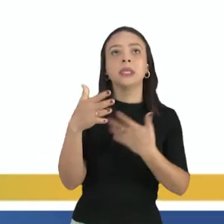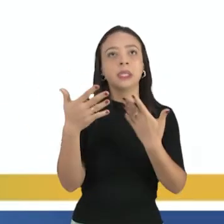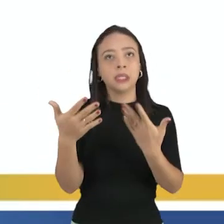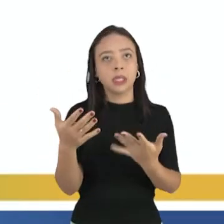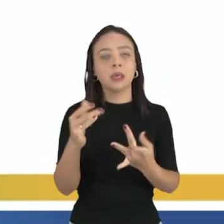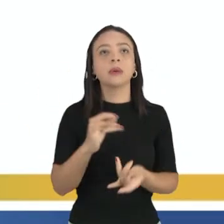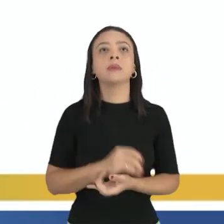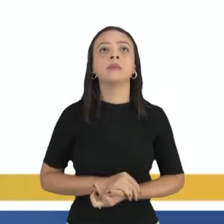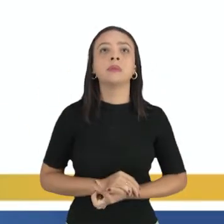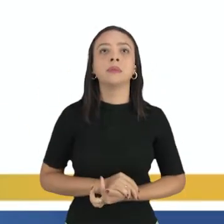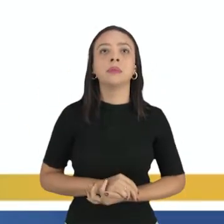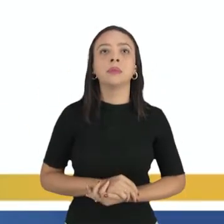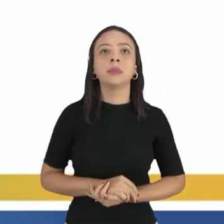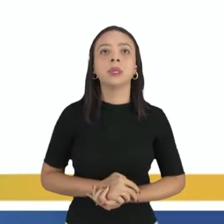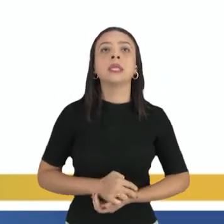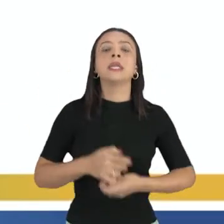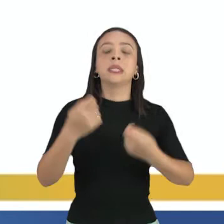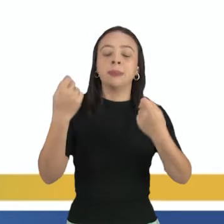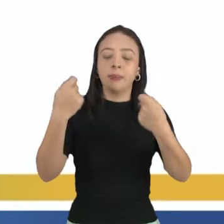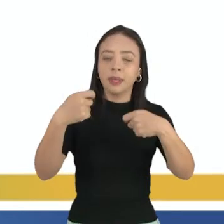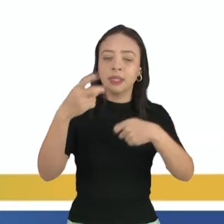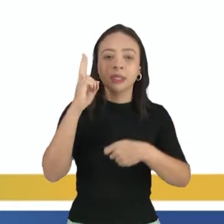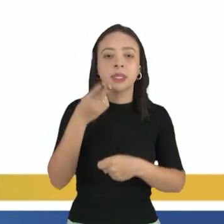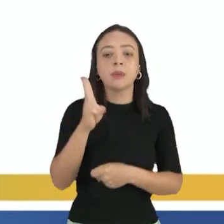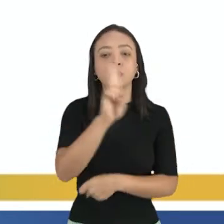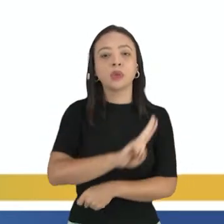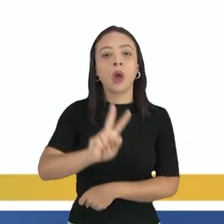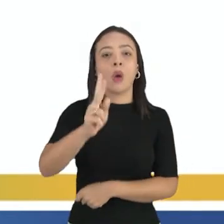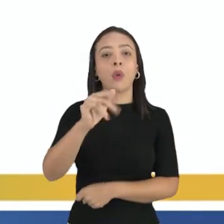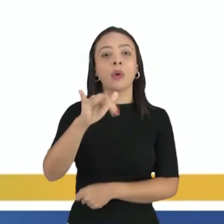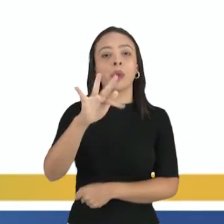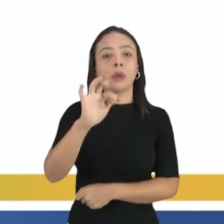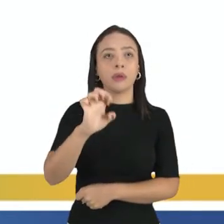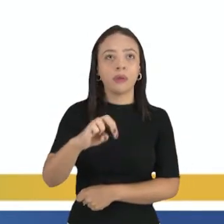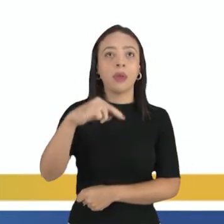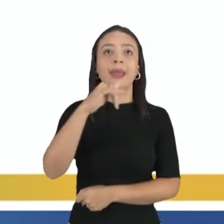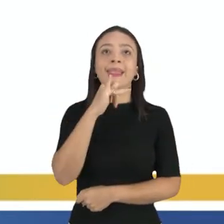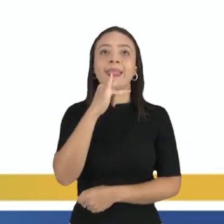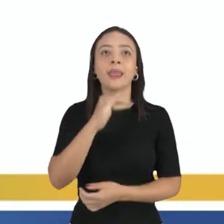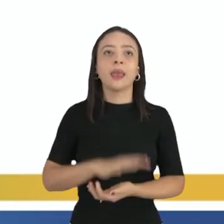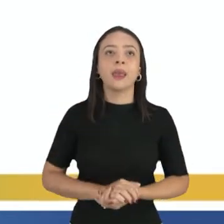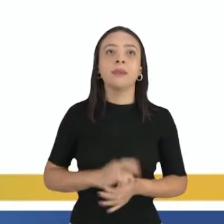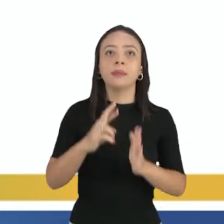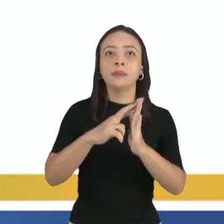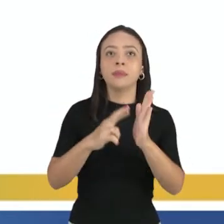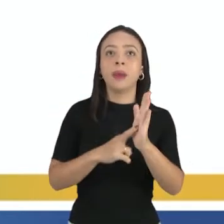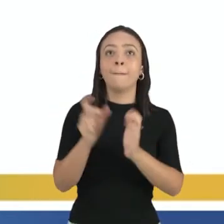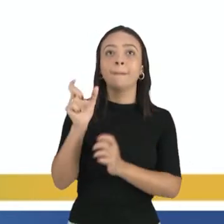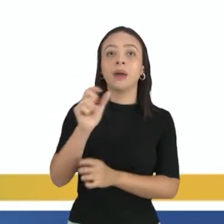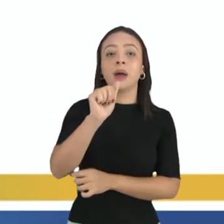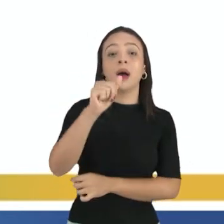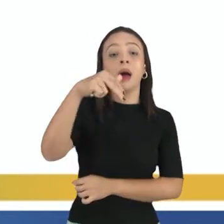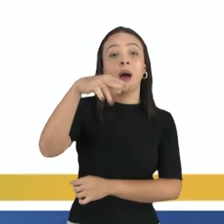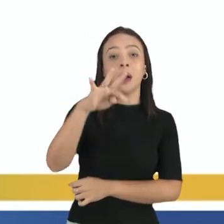palavra começa, sempre se utiliza o hífen. Um exemplo dessa regra é a palavra